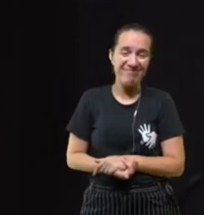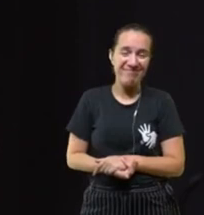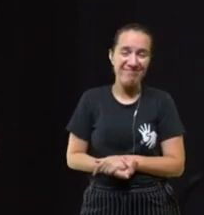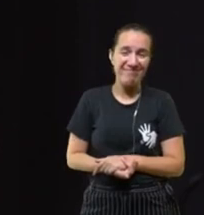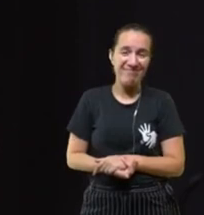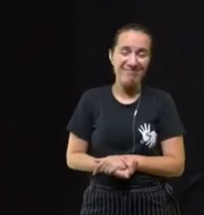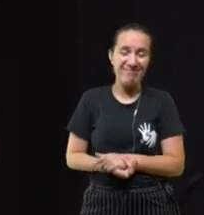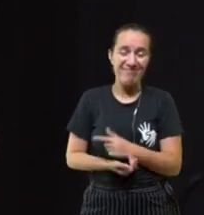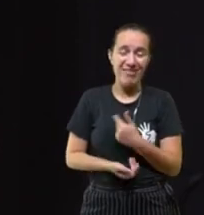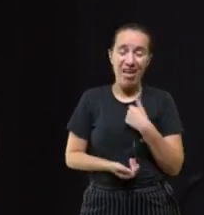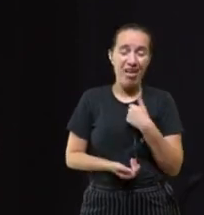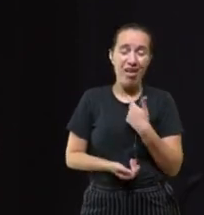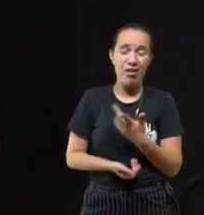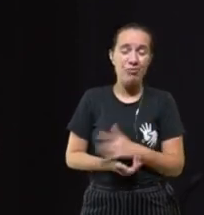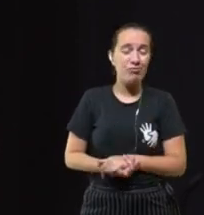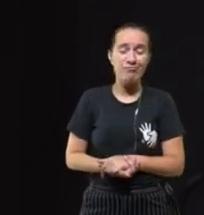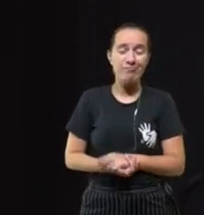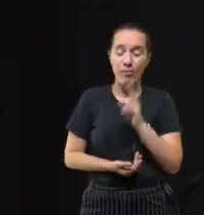Eu estava aqui tão